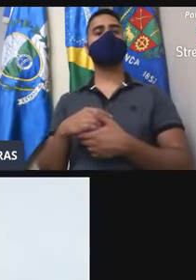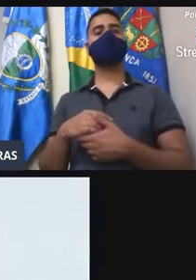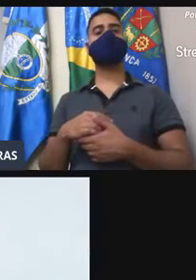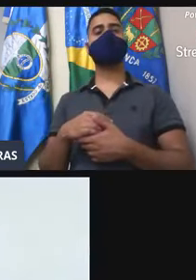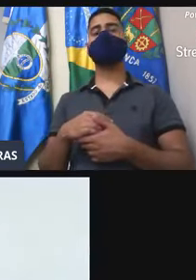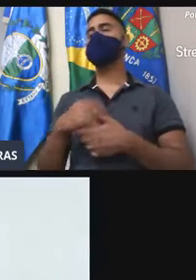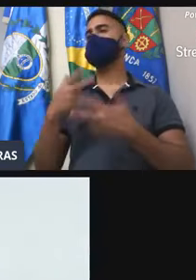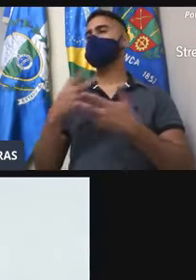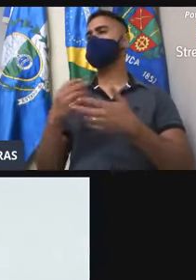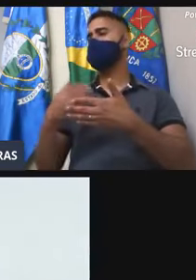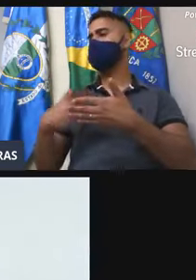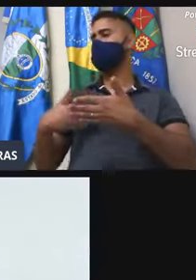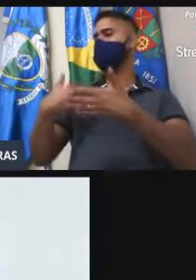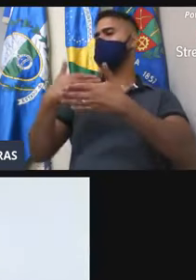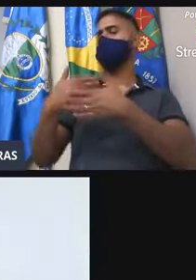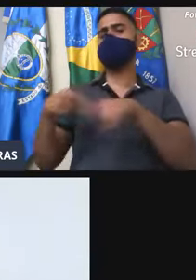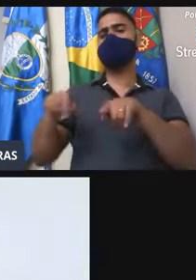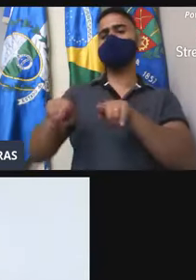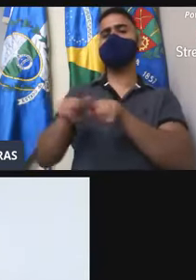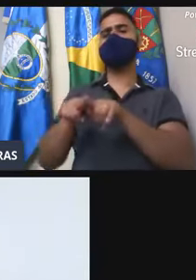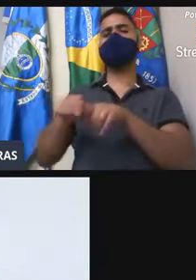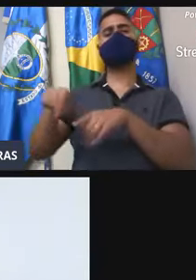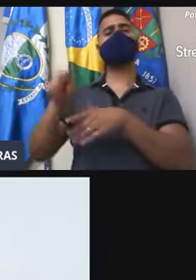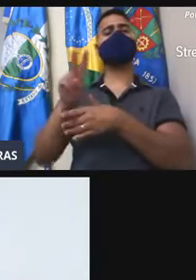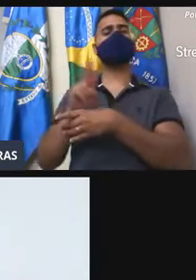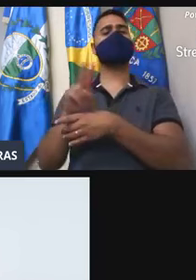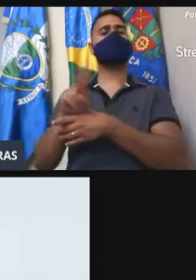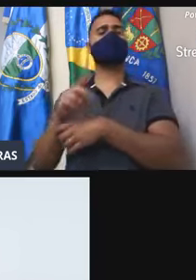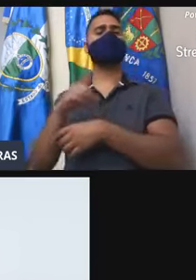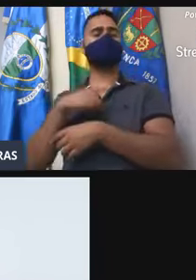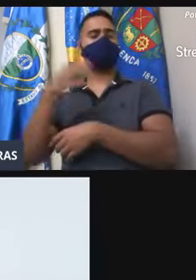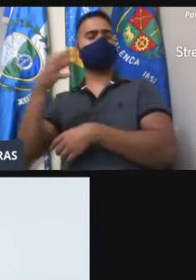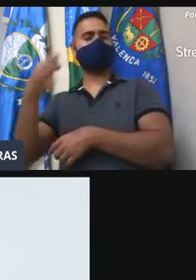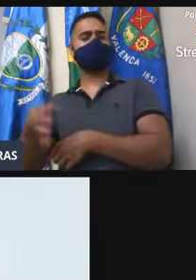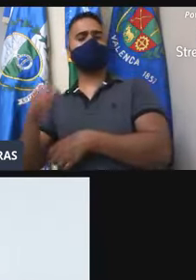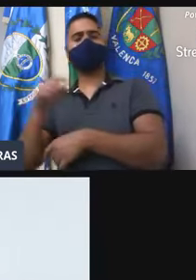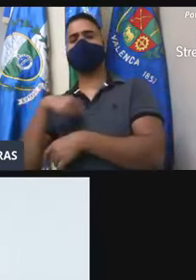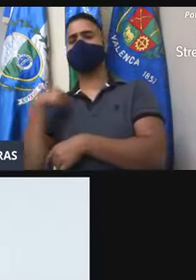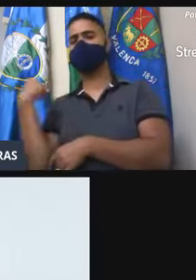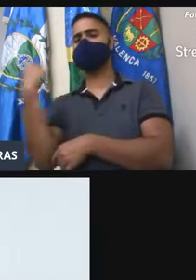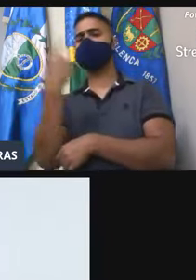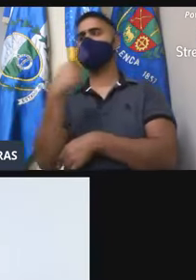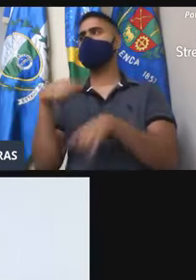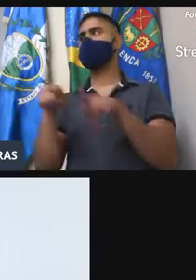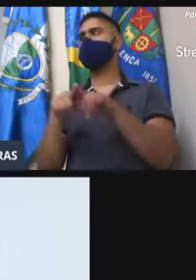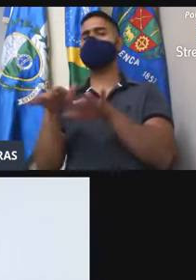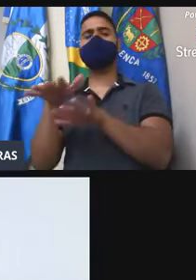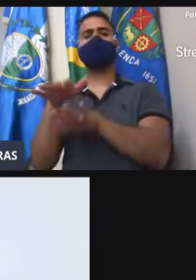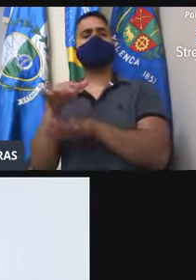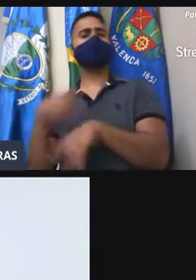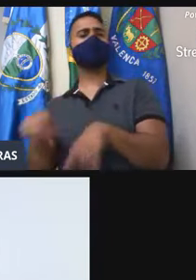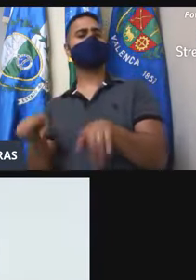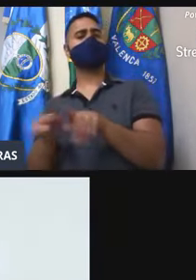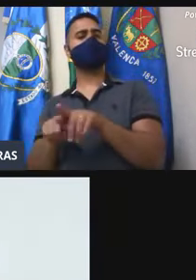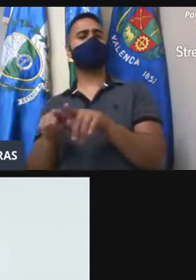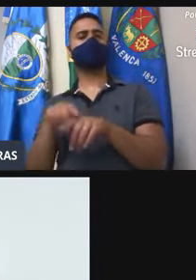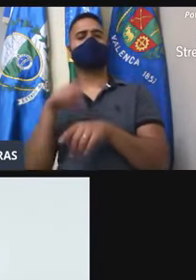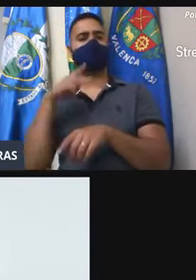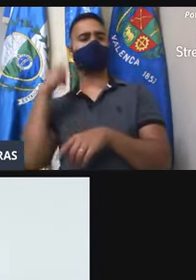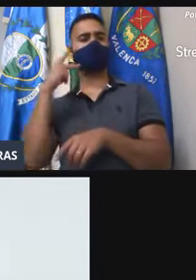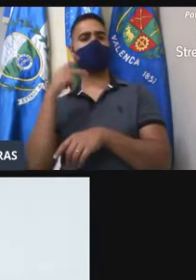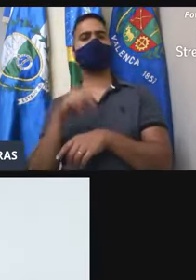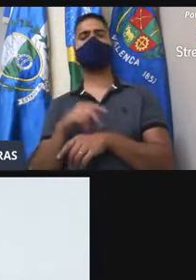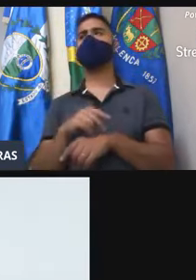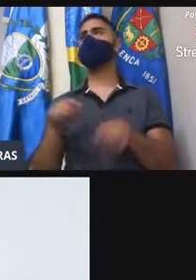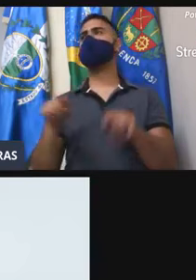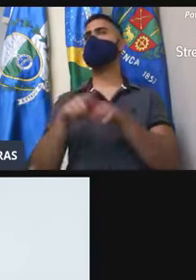que nós vamos enfrentar aqui no município de Valença. Tenho certeza que todos vão estar imbuídos, todos os vereadores aqui que militam em